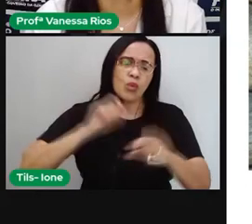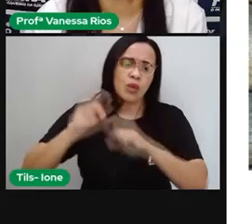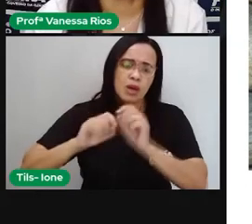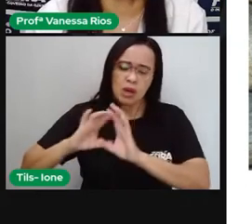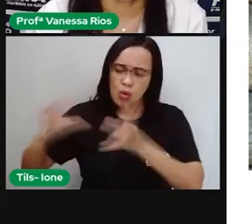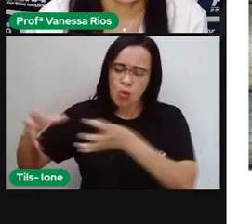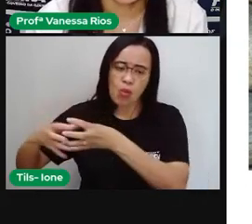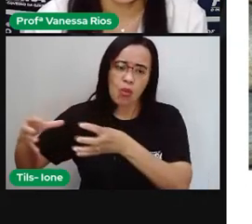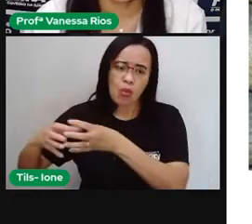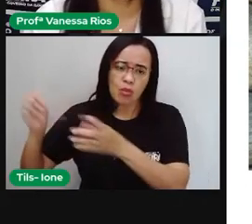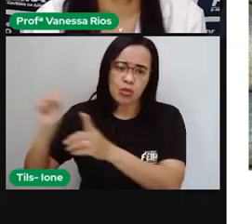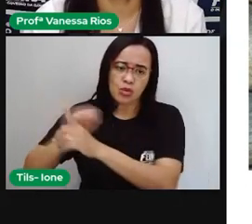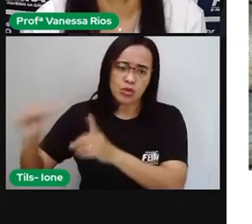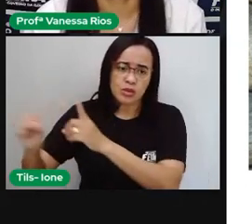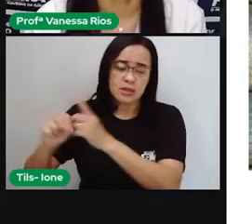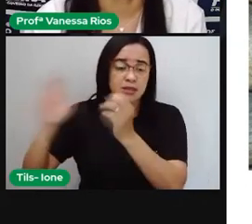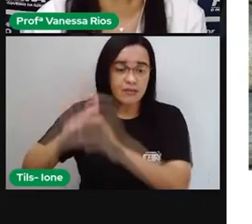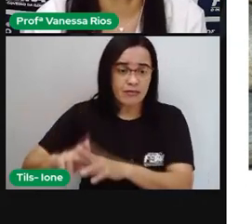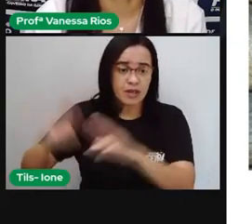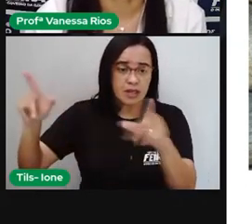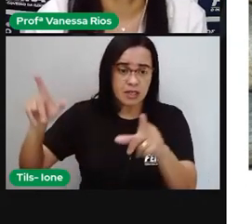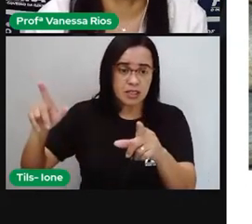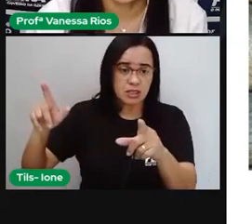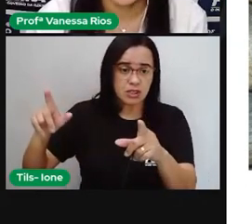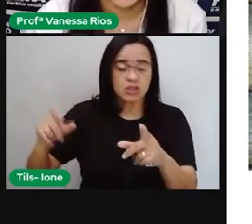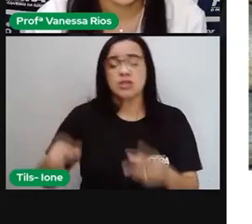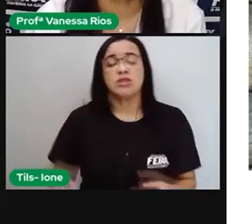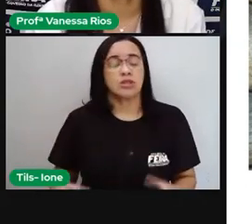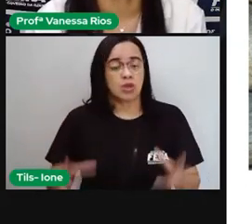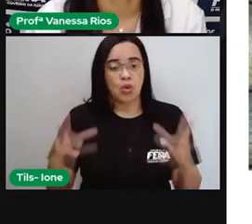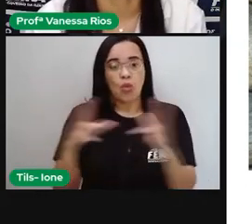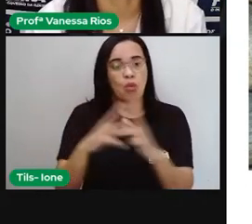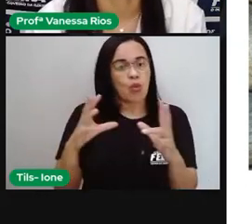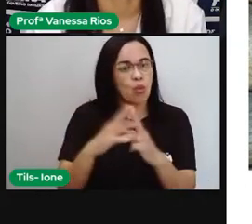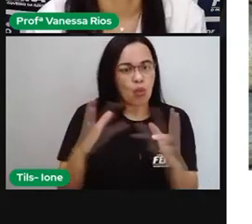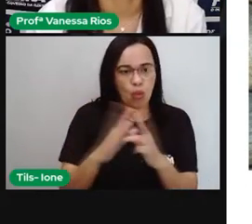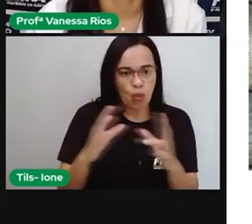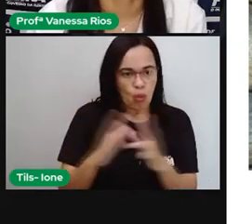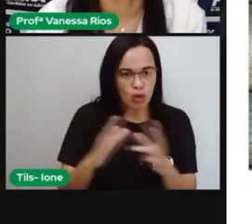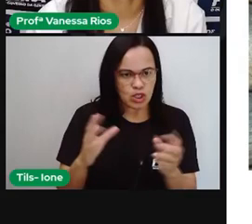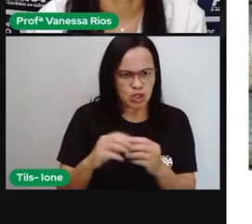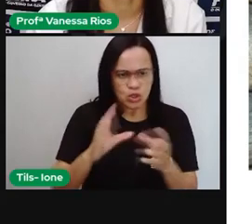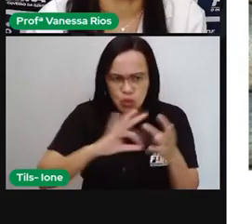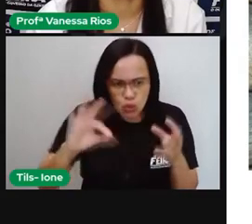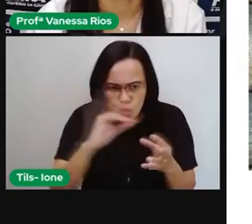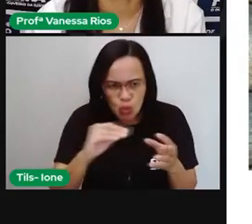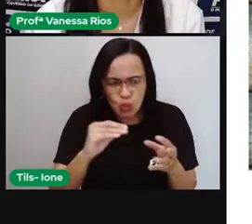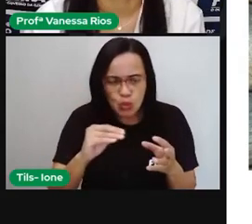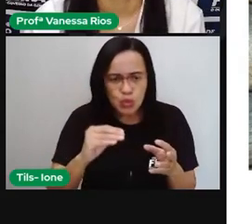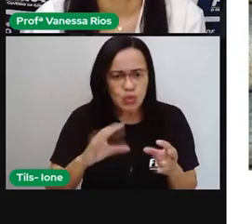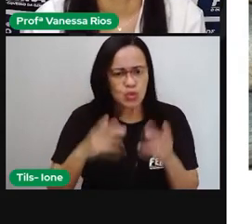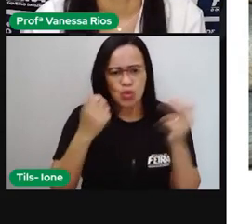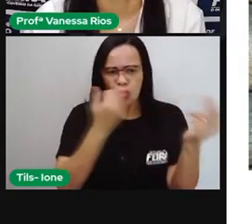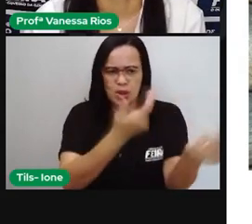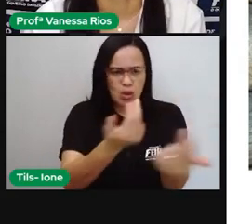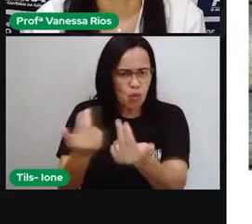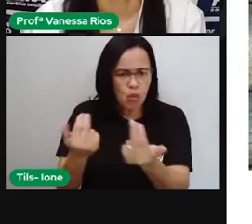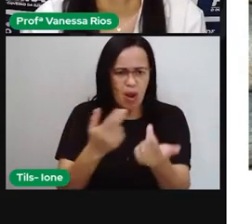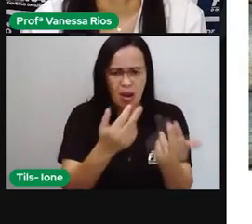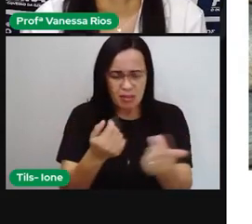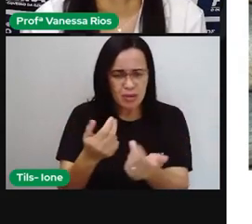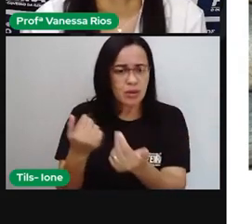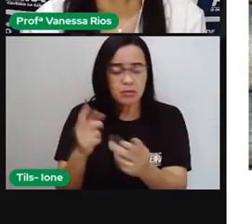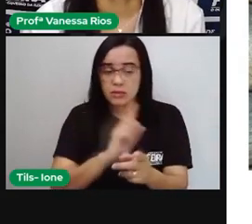grupos sociais diferentes, então os indígenas não eram todos iguais, né, existiam aí costumes, hábitos